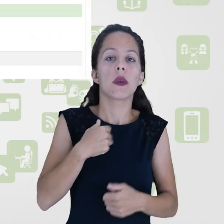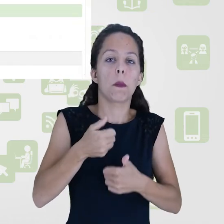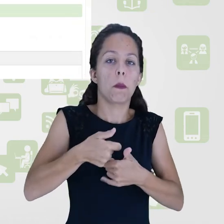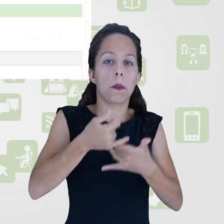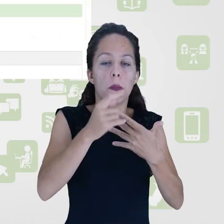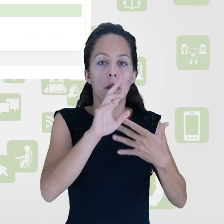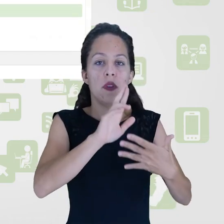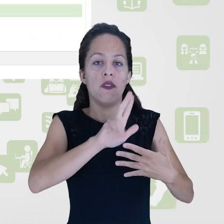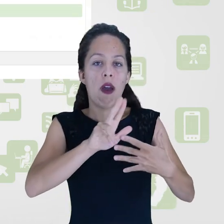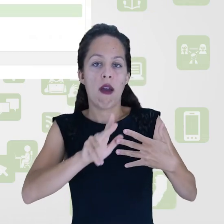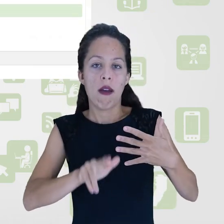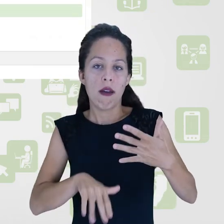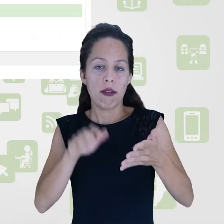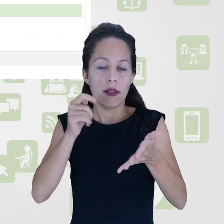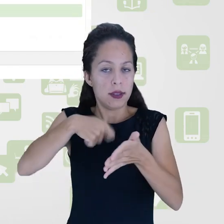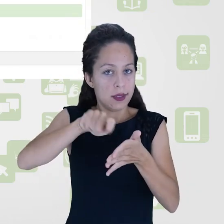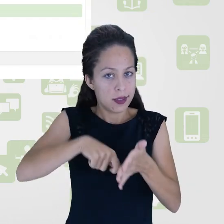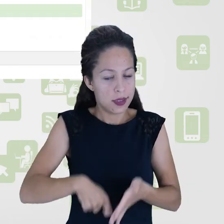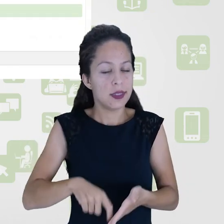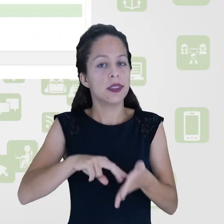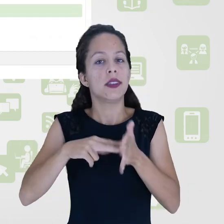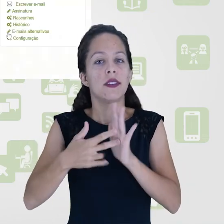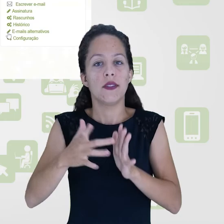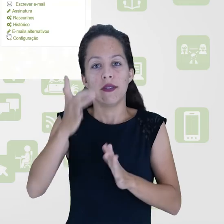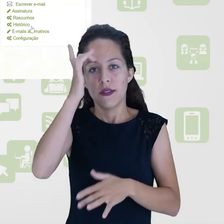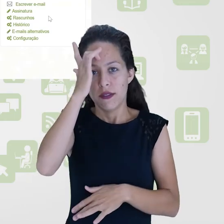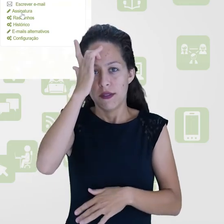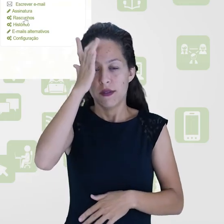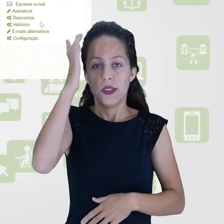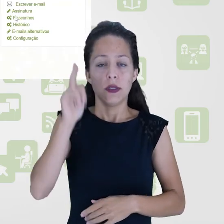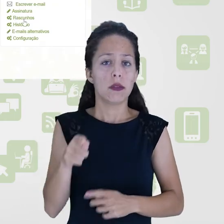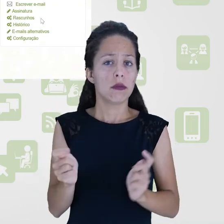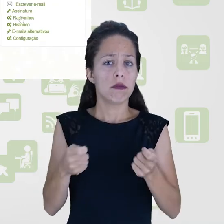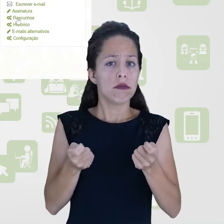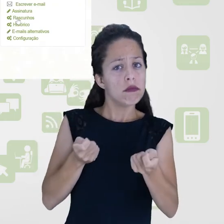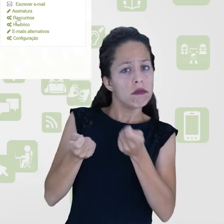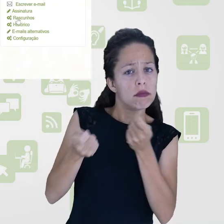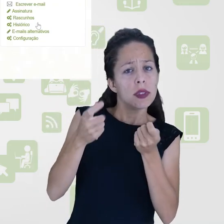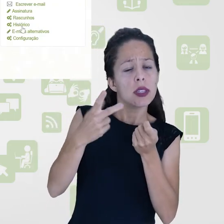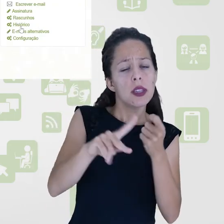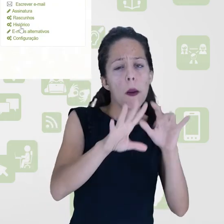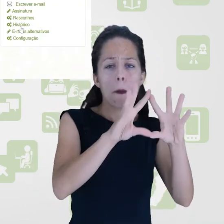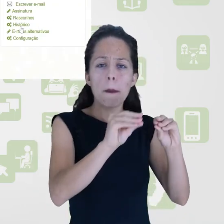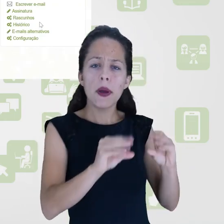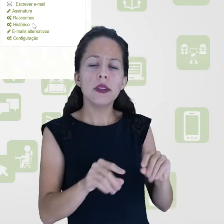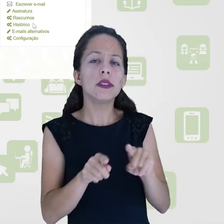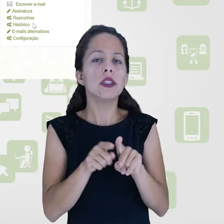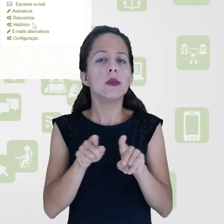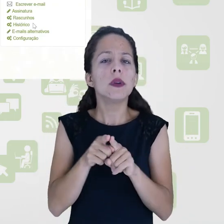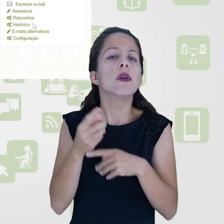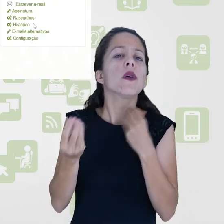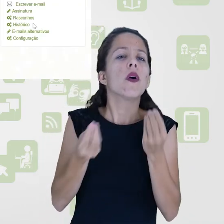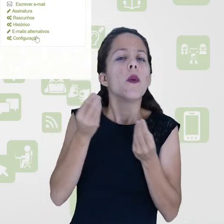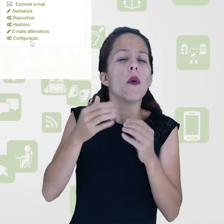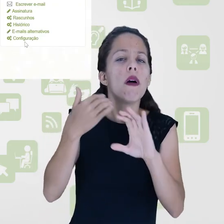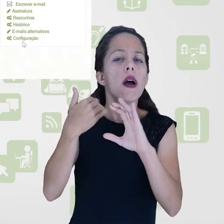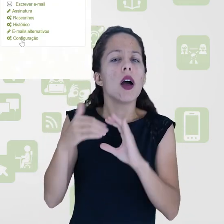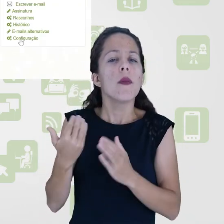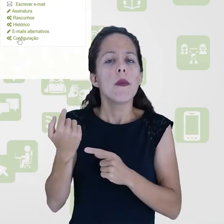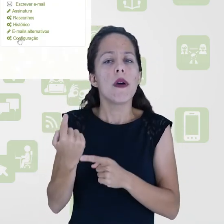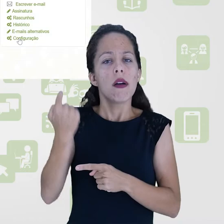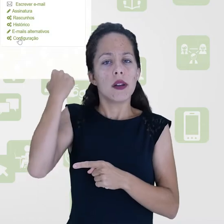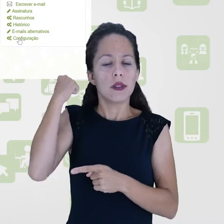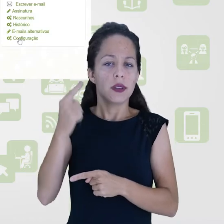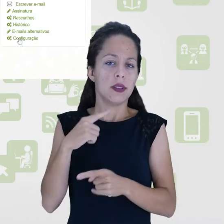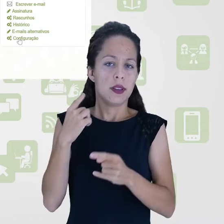essas assinaturas diversas aqui para facilitar. Para finalizar, você pode gerenciar seus rascunhos, o histórico de e-mails enviados. E,